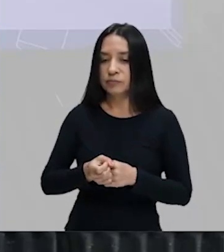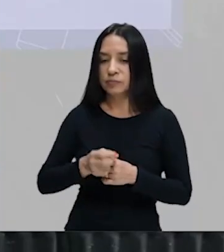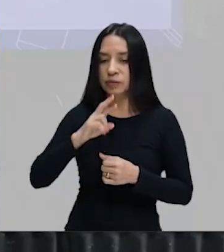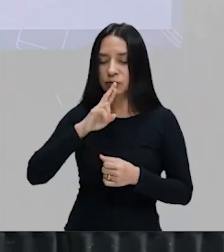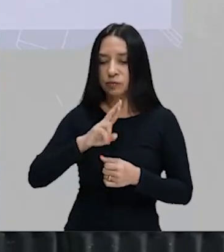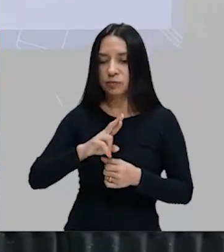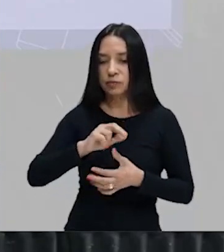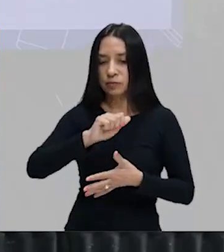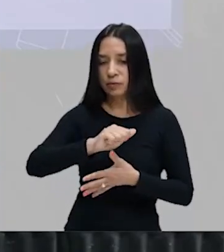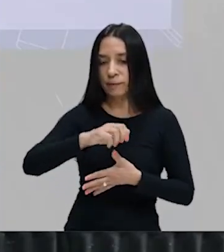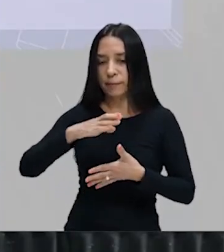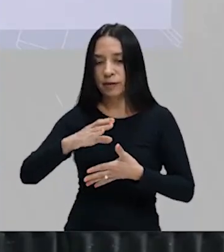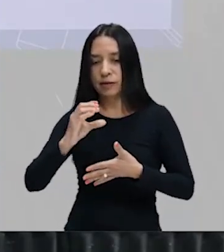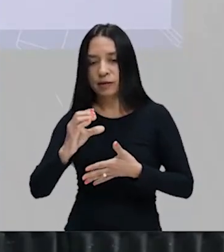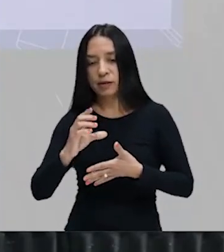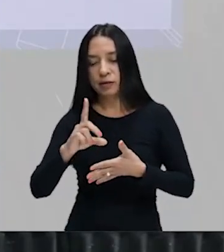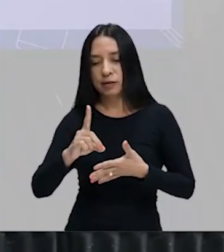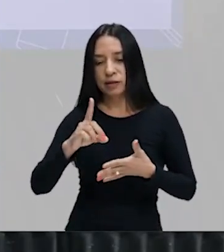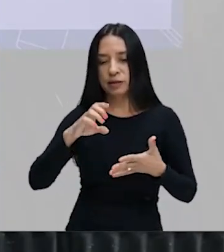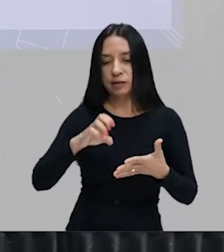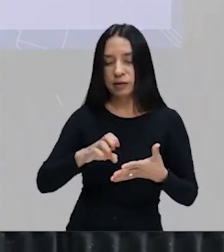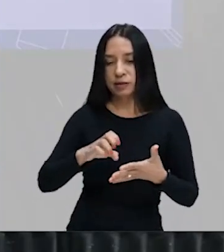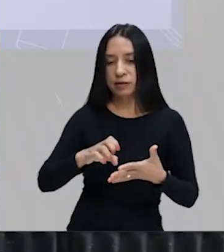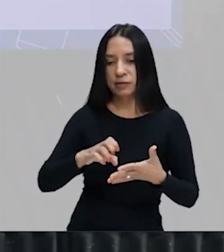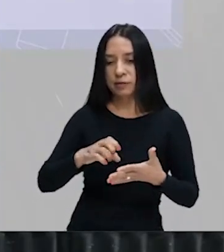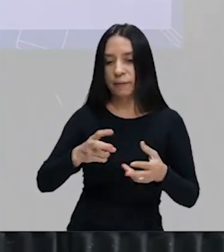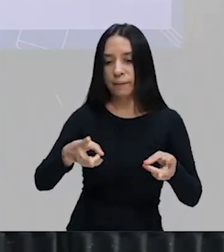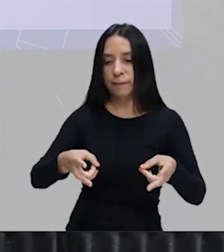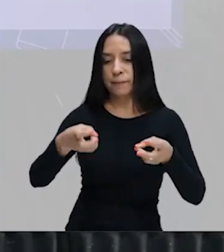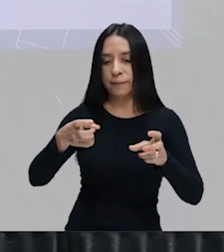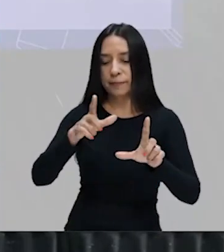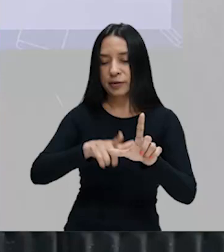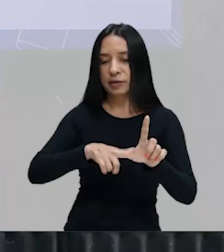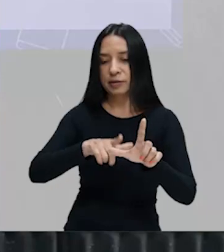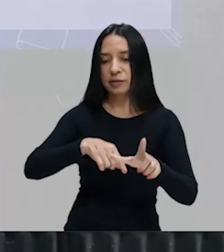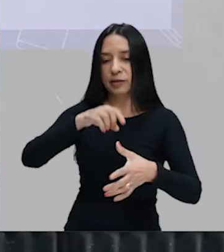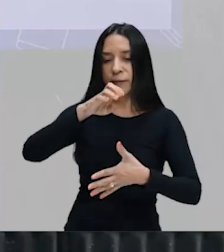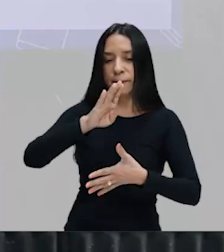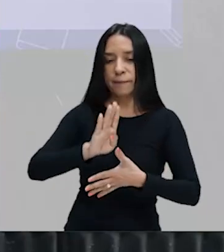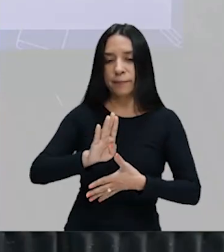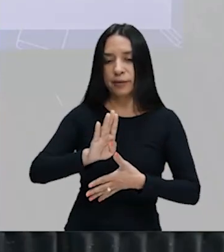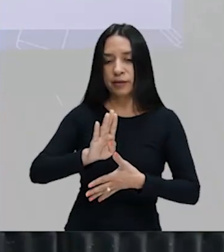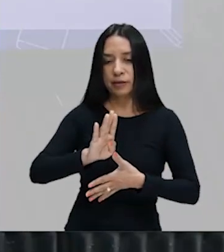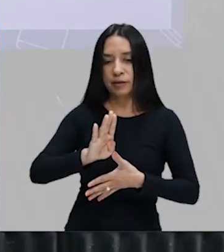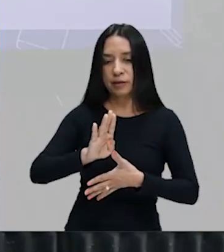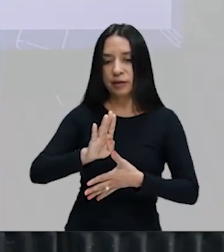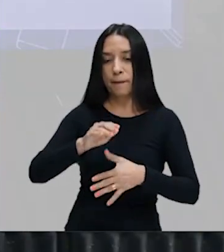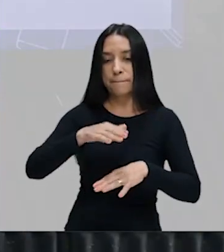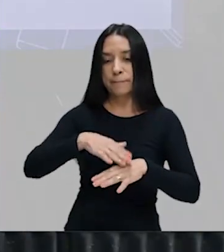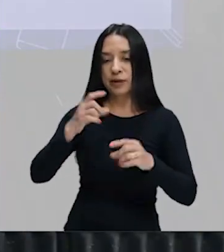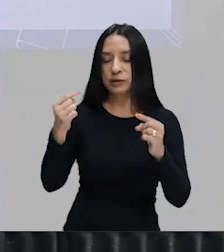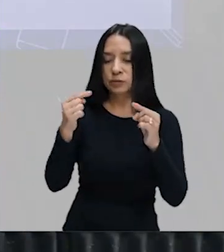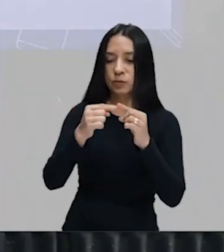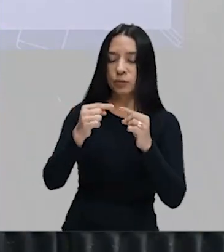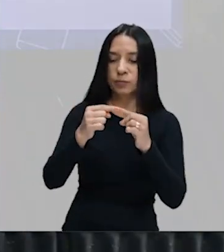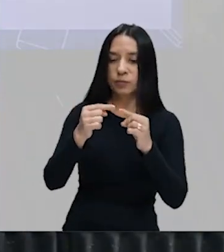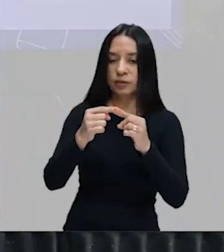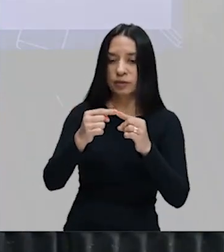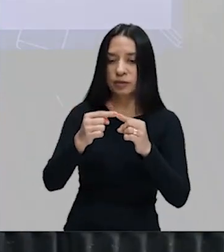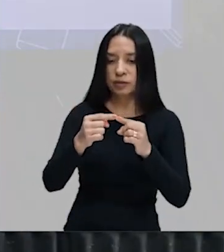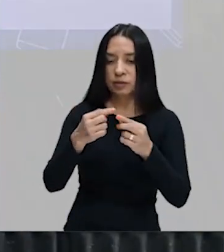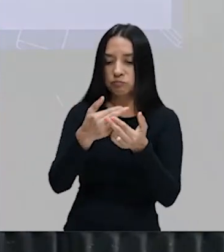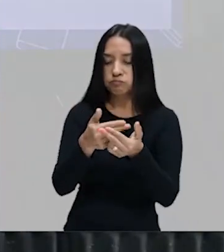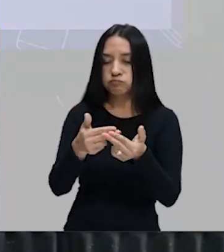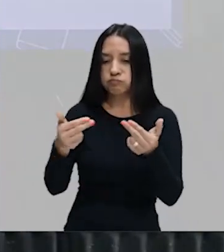alternativas, nós vamos perceber que a letra B de bola é a letra que melhor vai trazer para a gente, né, algo